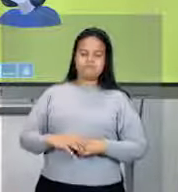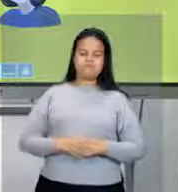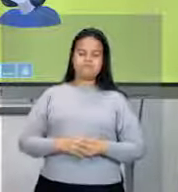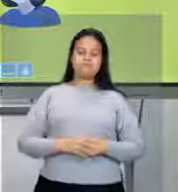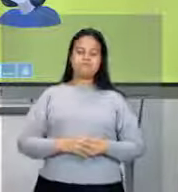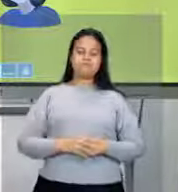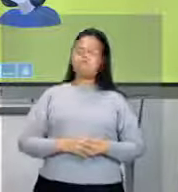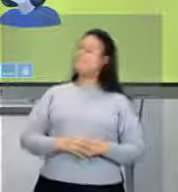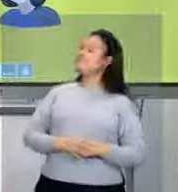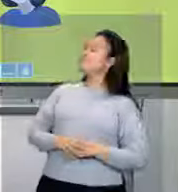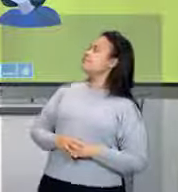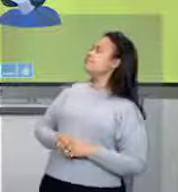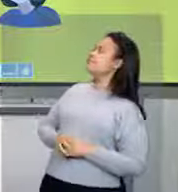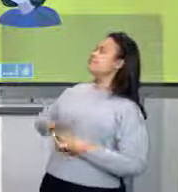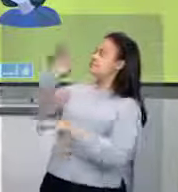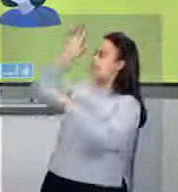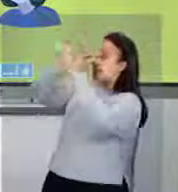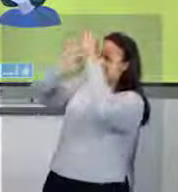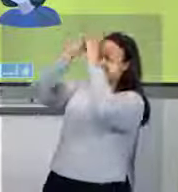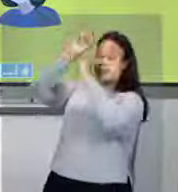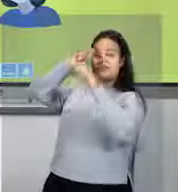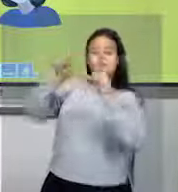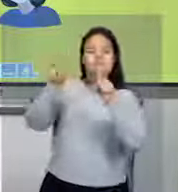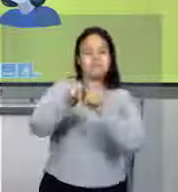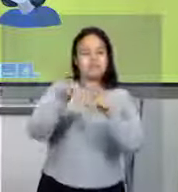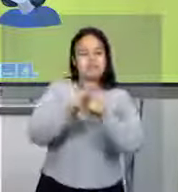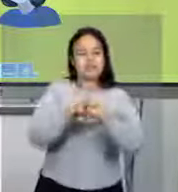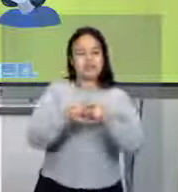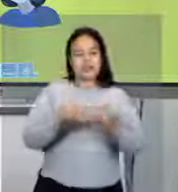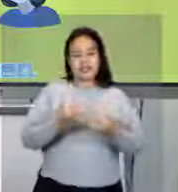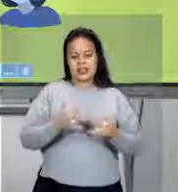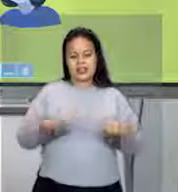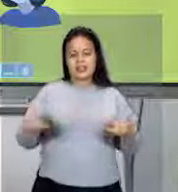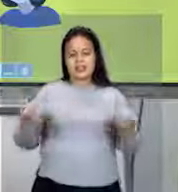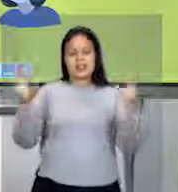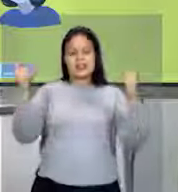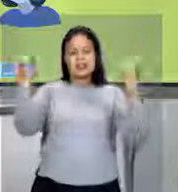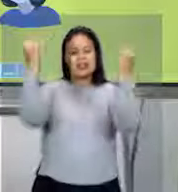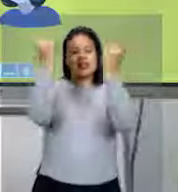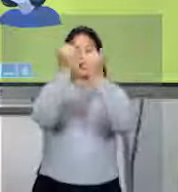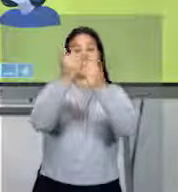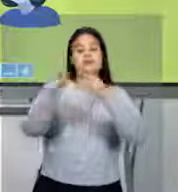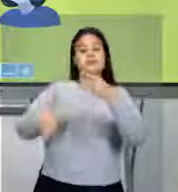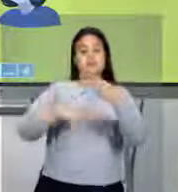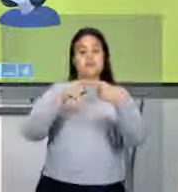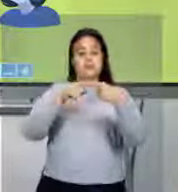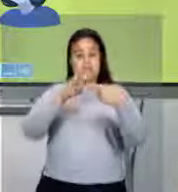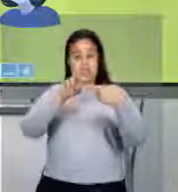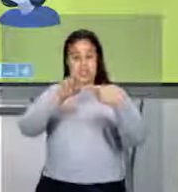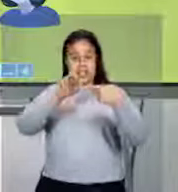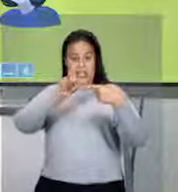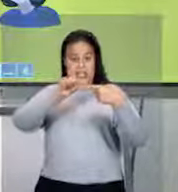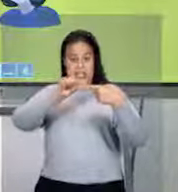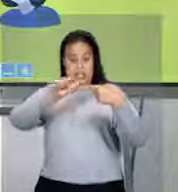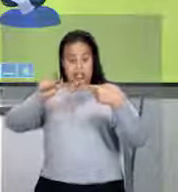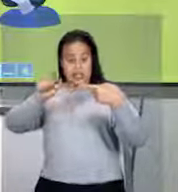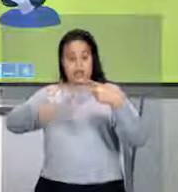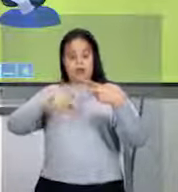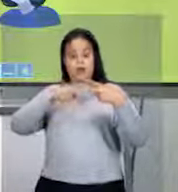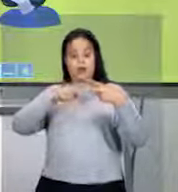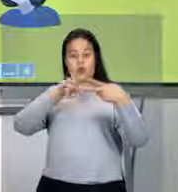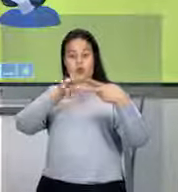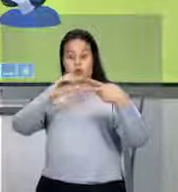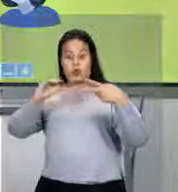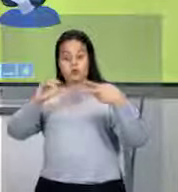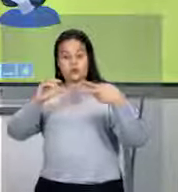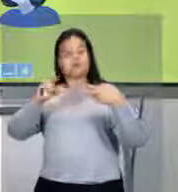Nós aprendemos sobre corrente real e sobre corrente convencional. A corrente real, ela